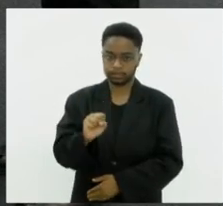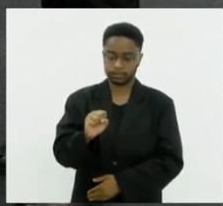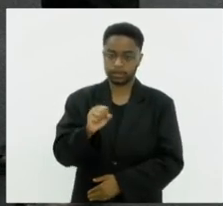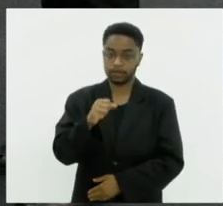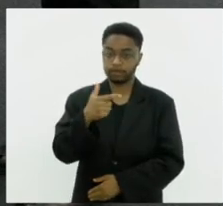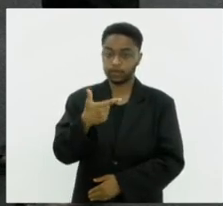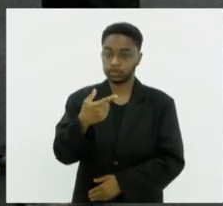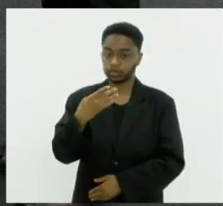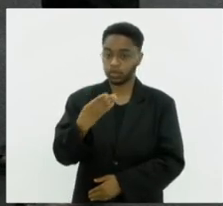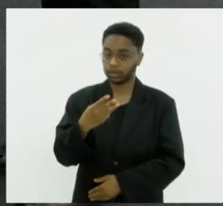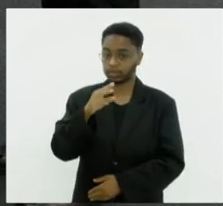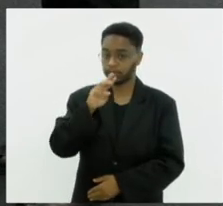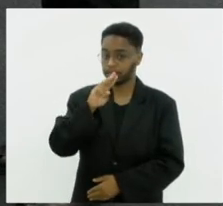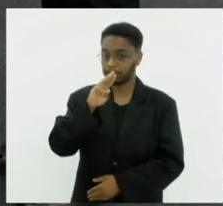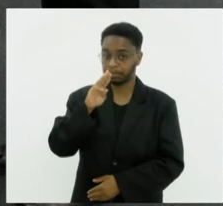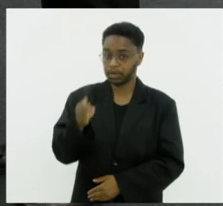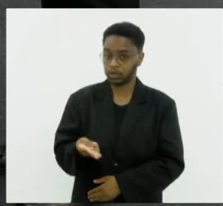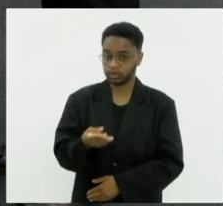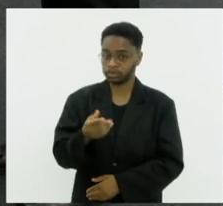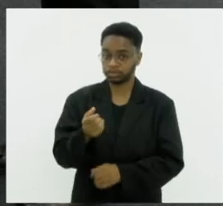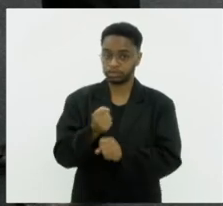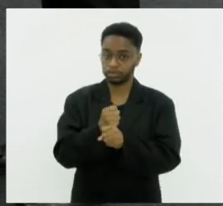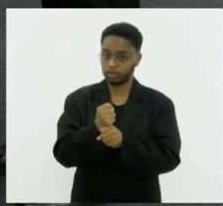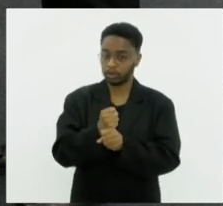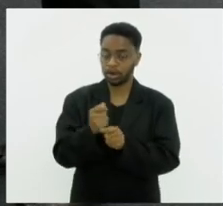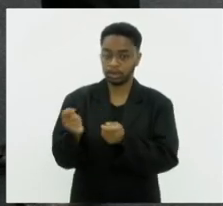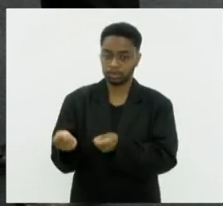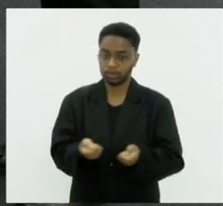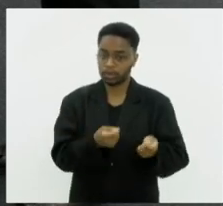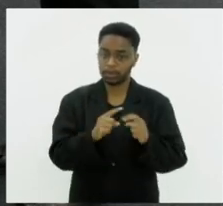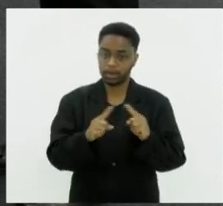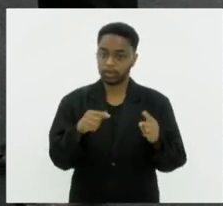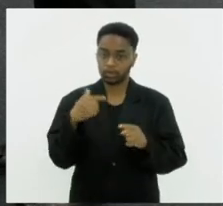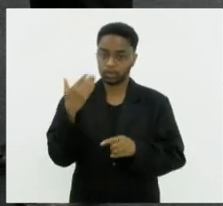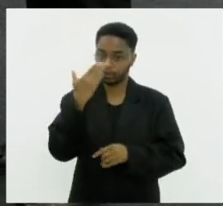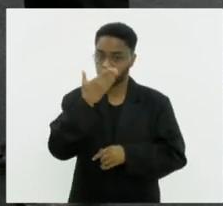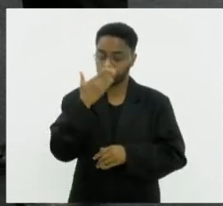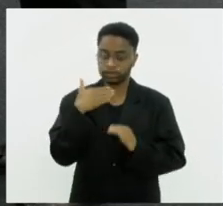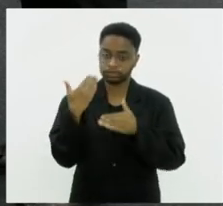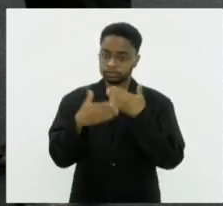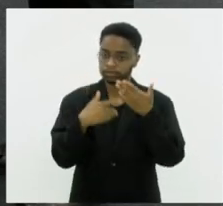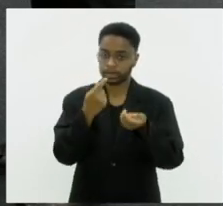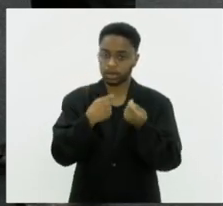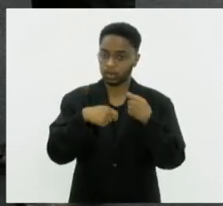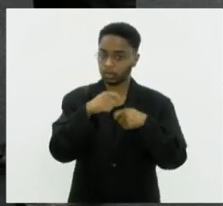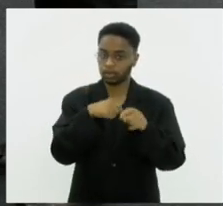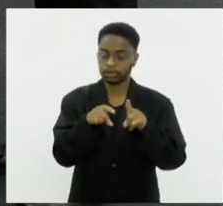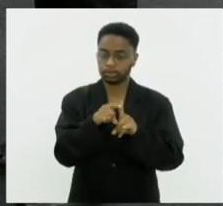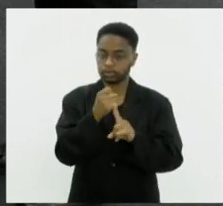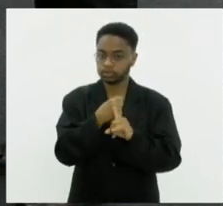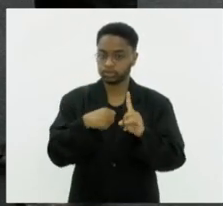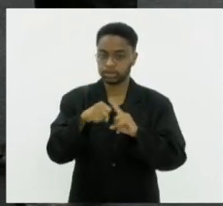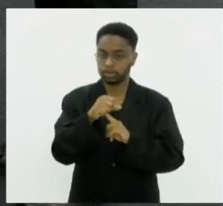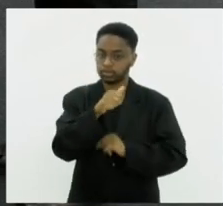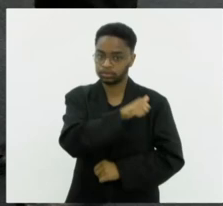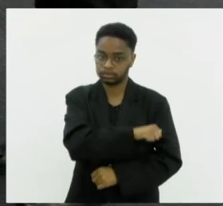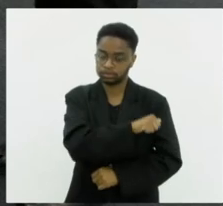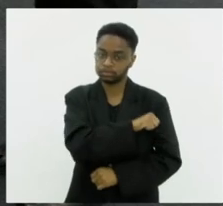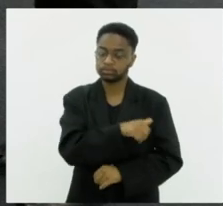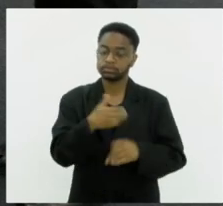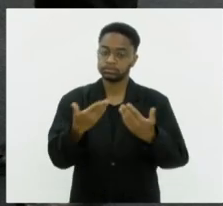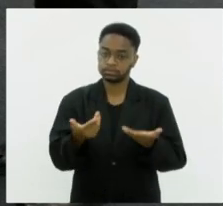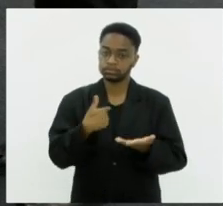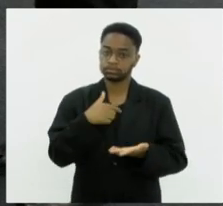24 bilhões por ano e não ver o desenvolvimento econômico e social do Estado. Estou registrando